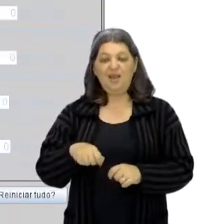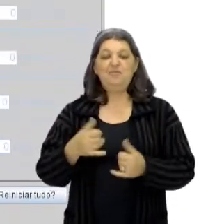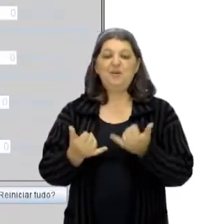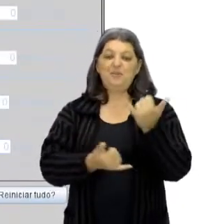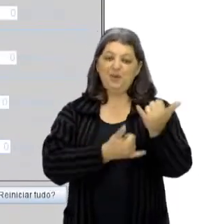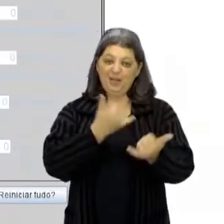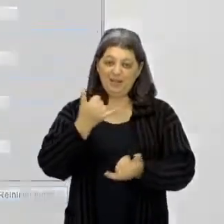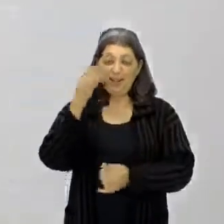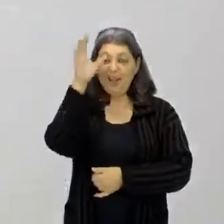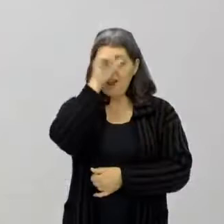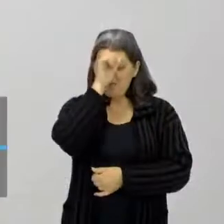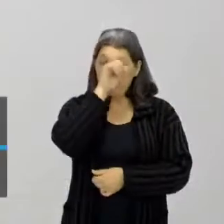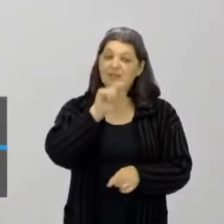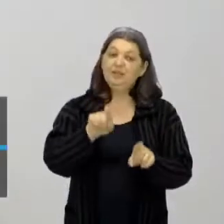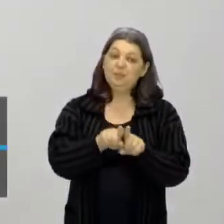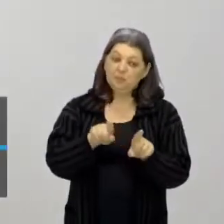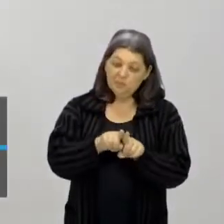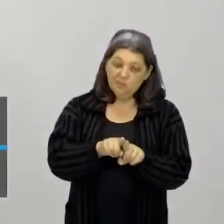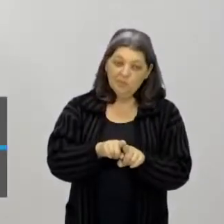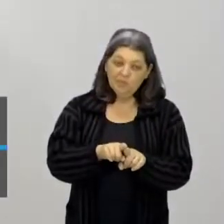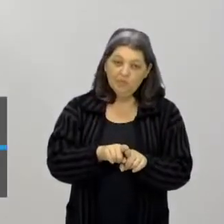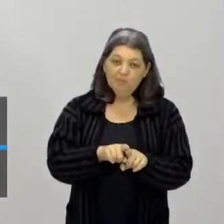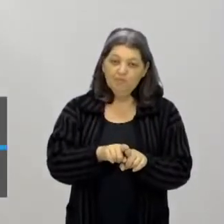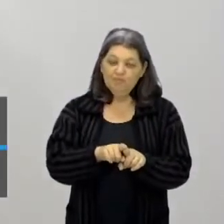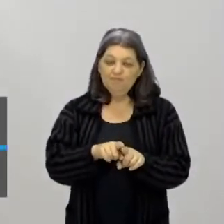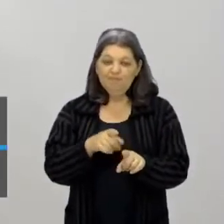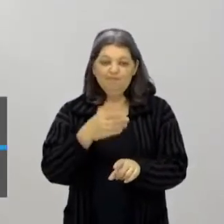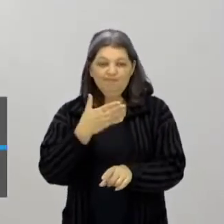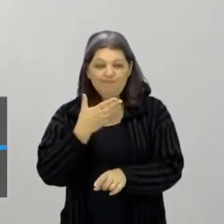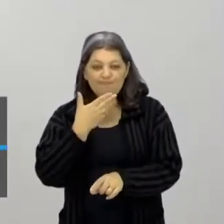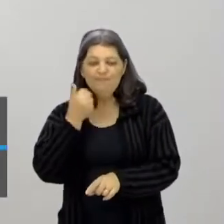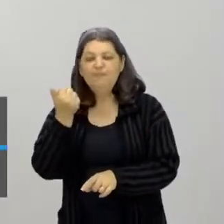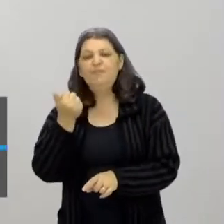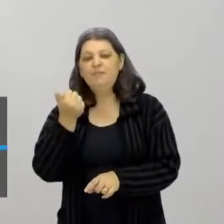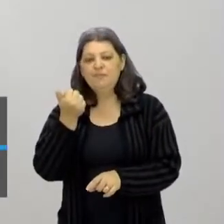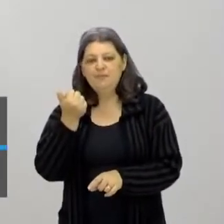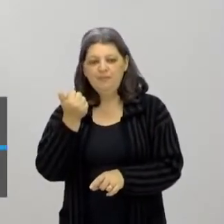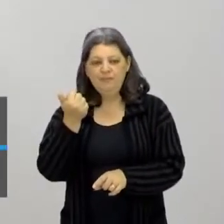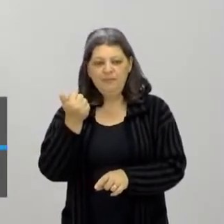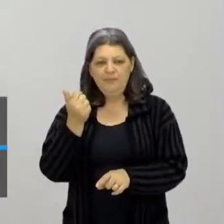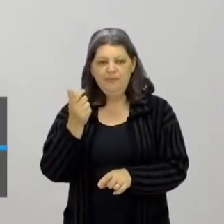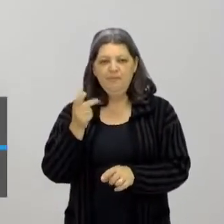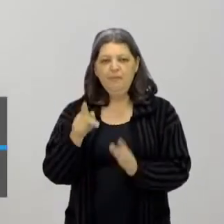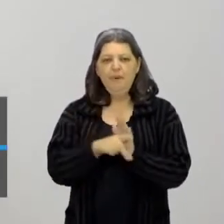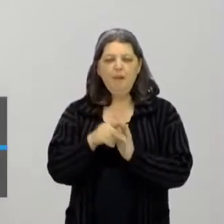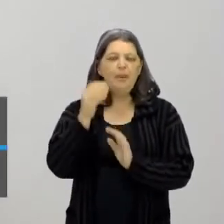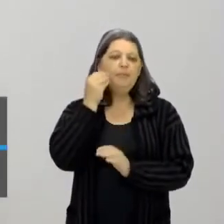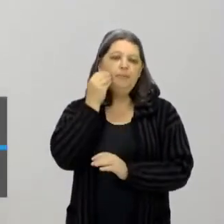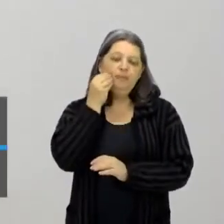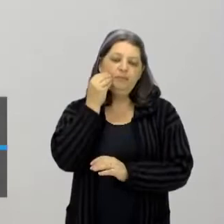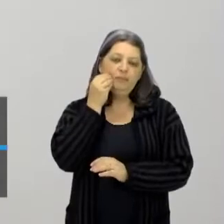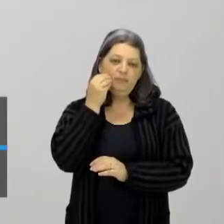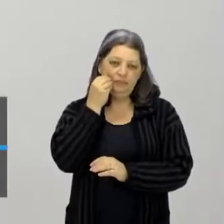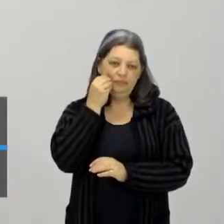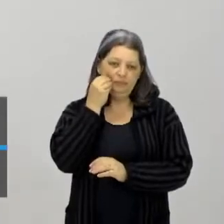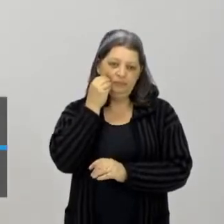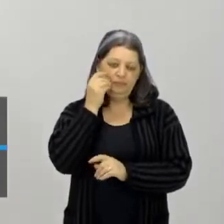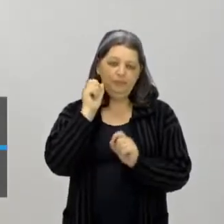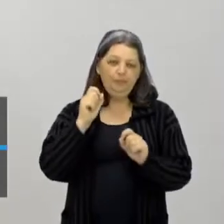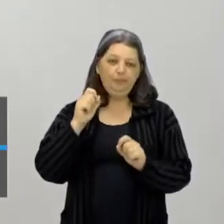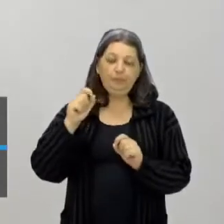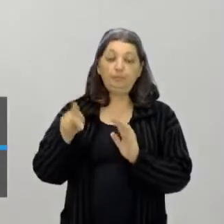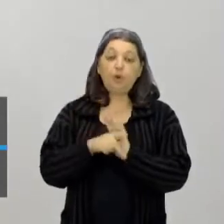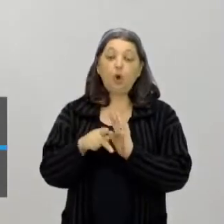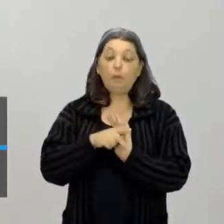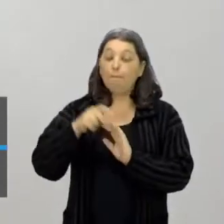e aprender ciência da melhor qualidade com esses simuladores. Né? O que eu queria trazer para você é a ideia de que a luz que